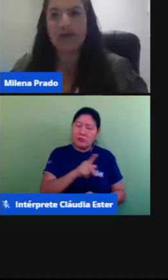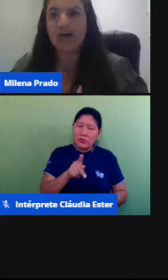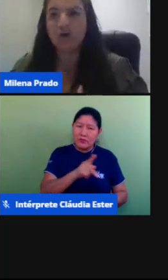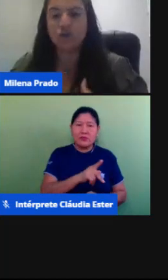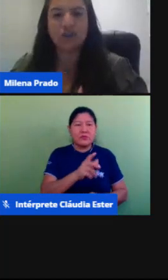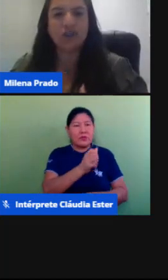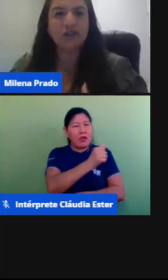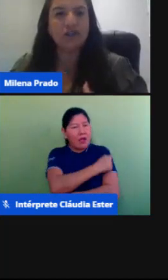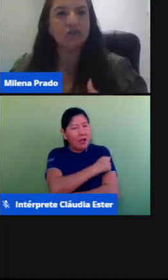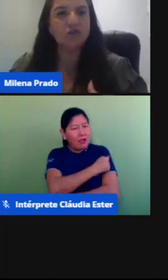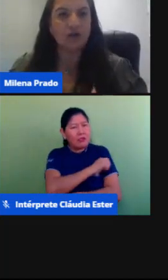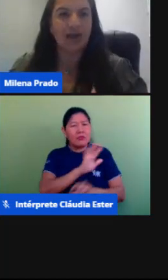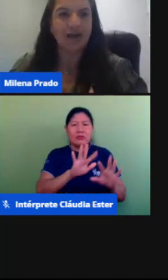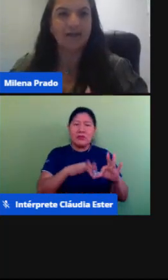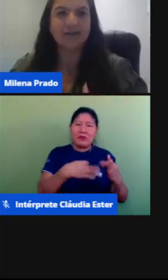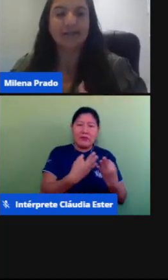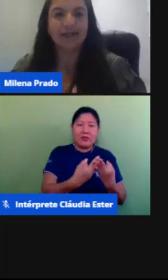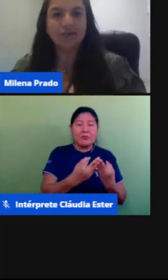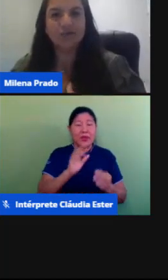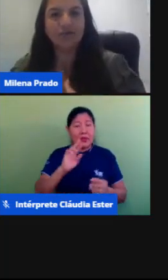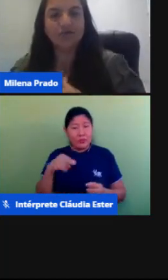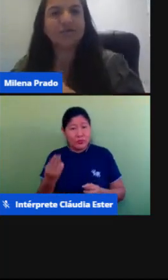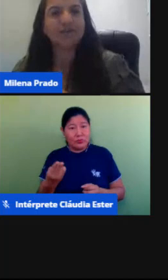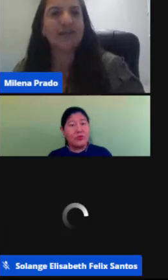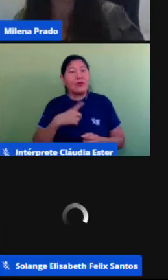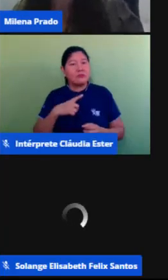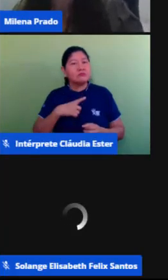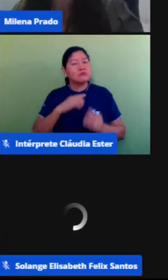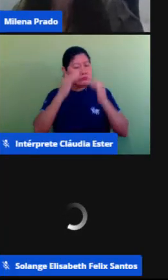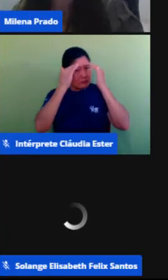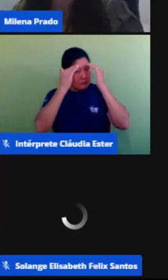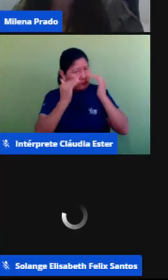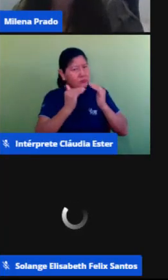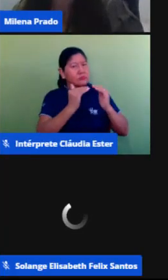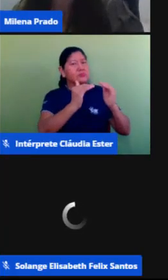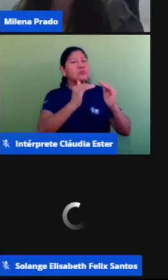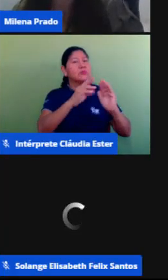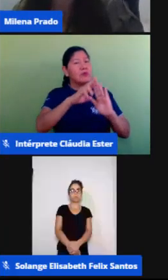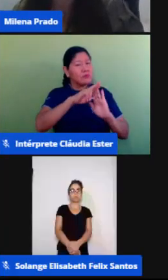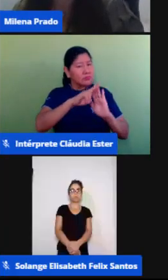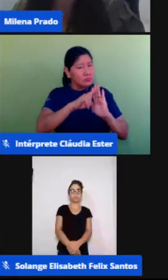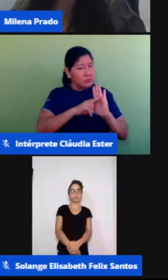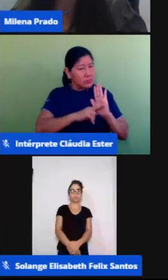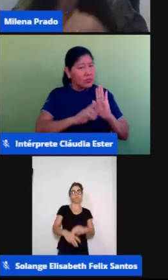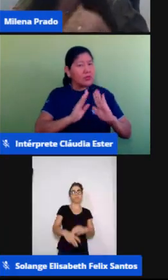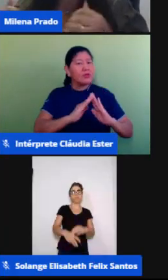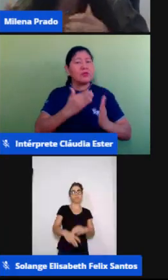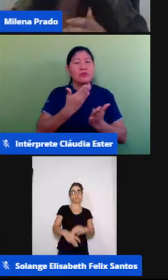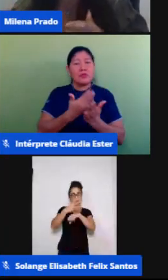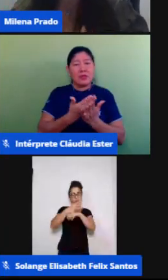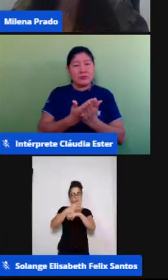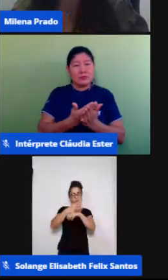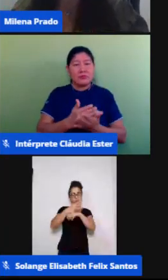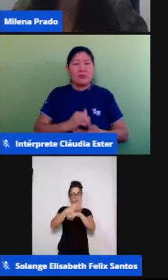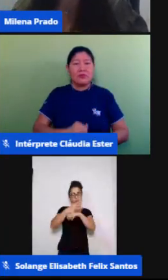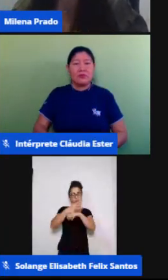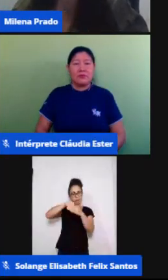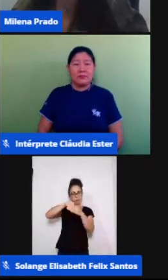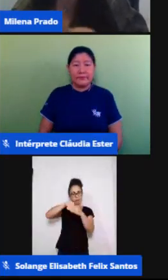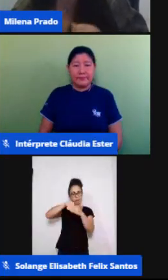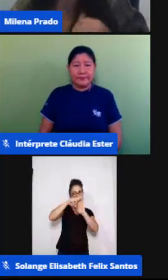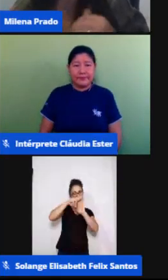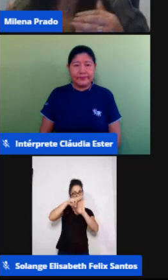tempo todo a rotina escolar dentro desses grupos de WhatsApp, né? A gente faz